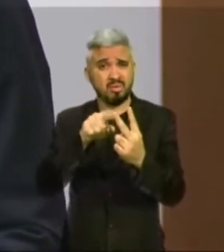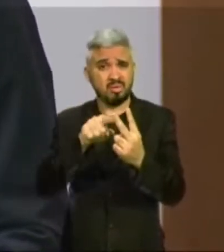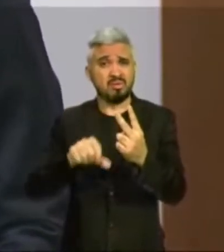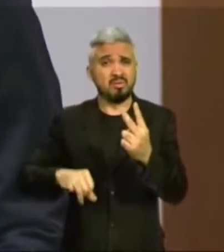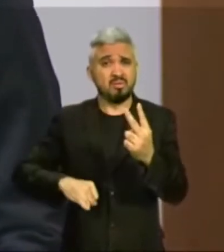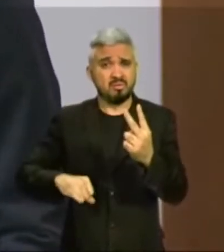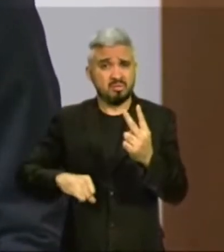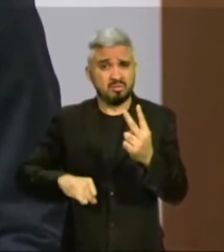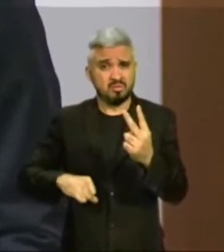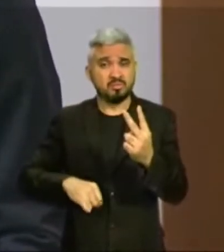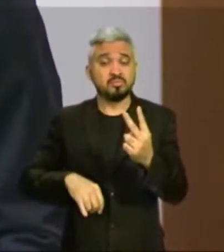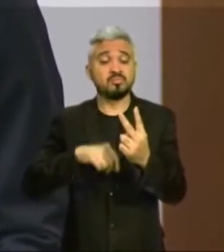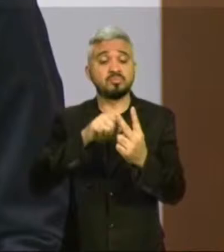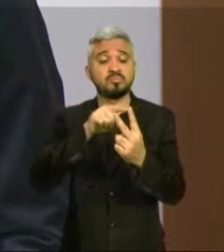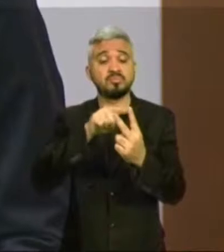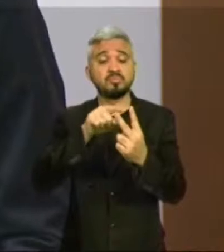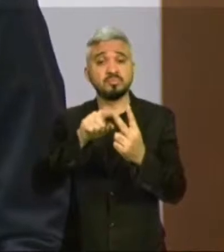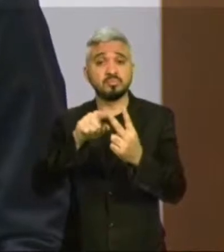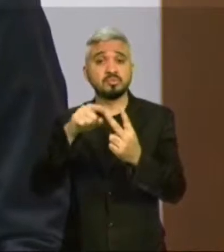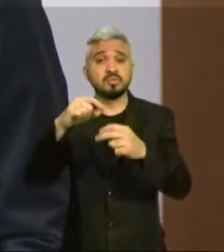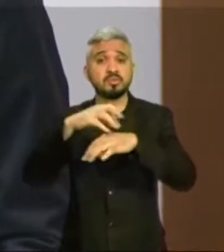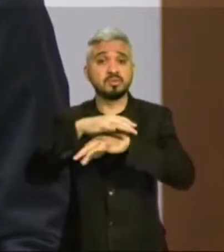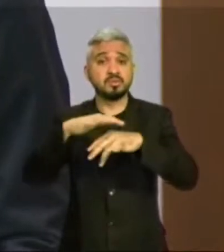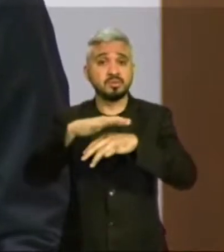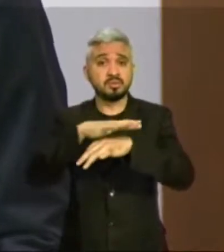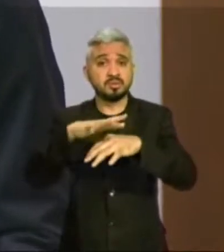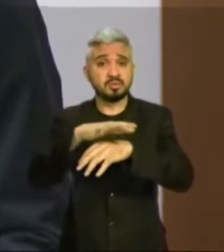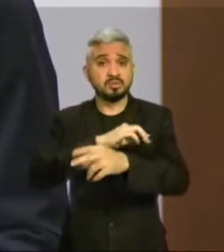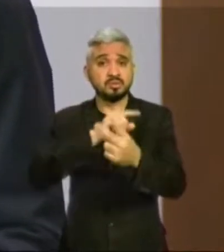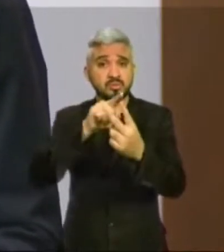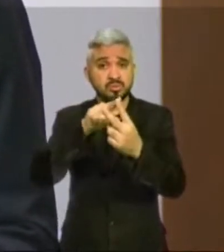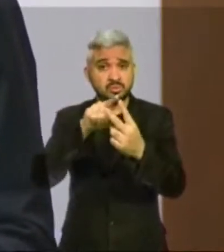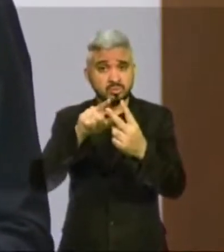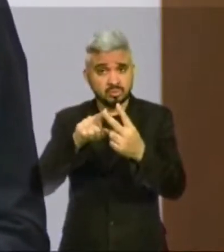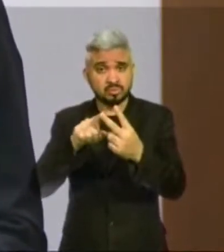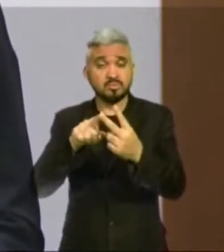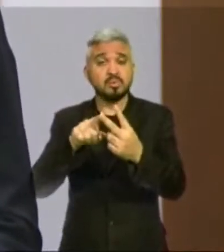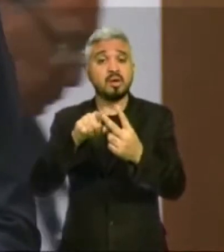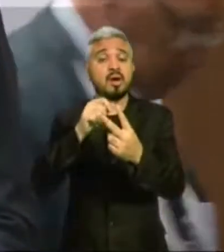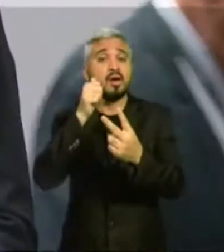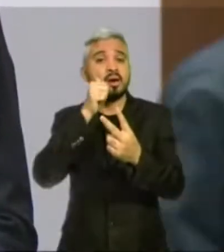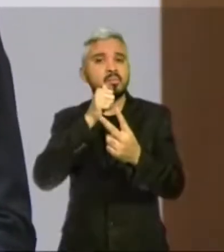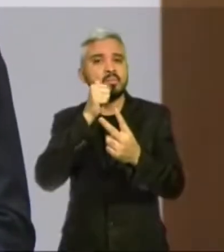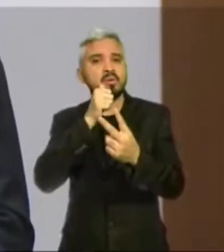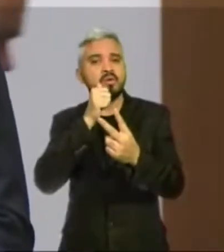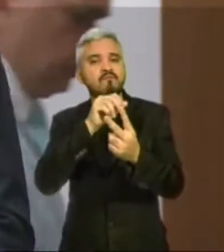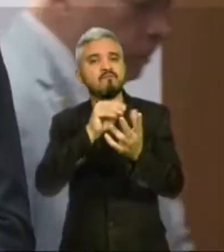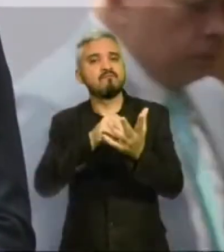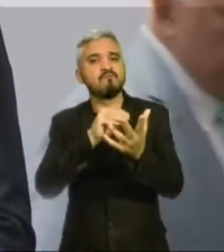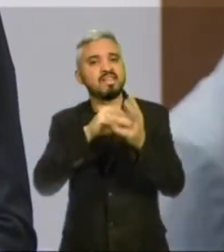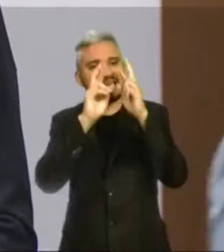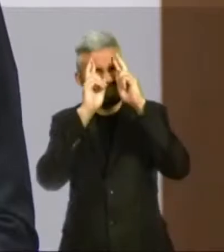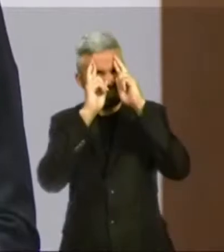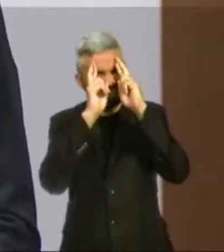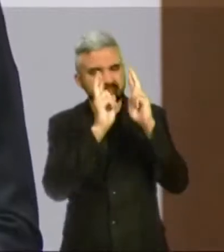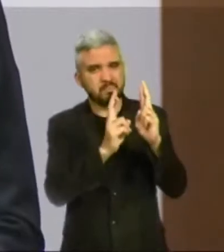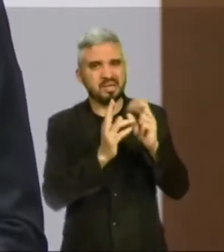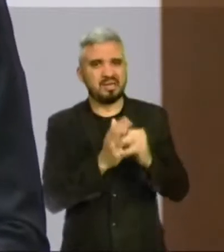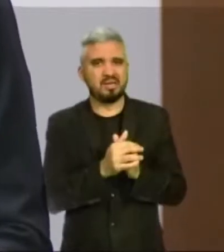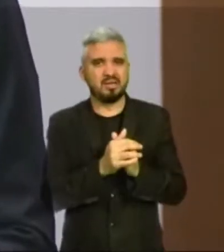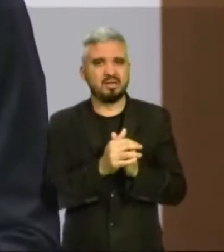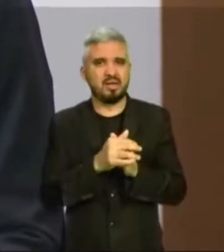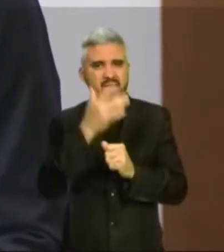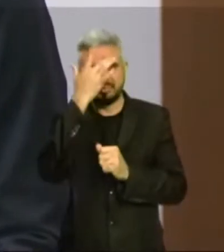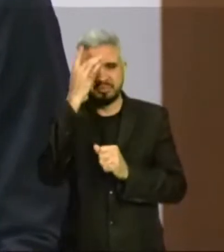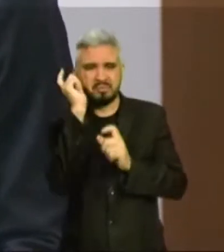duas mulheres que ocupam posições importantes foram, infelizmente, desrespeitadas, achacadas,